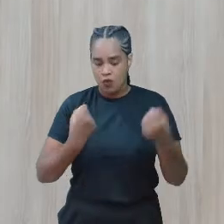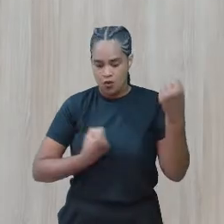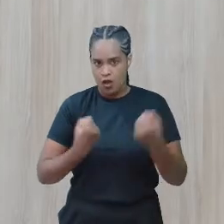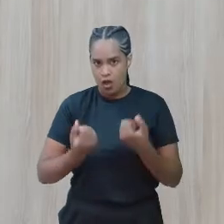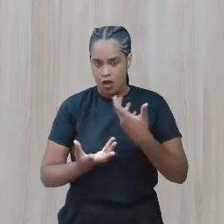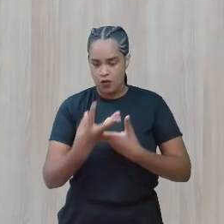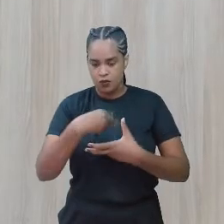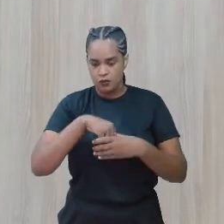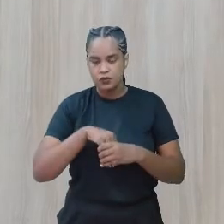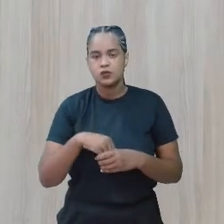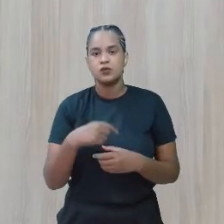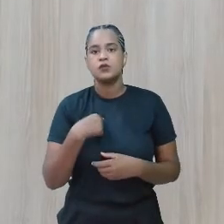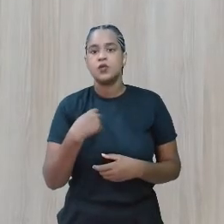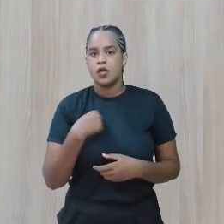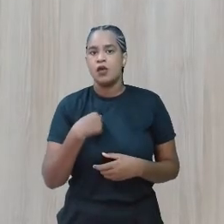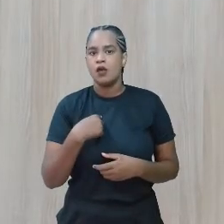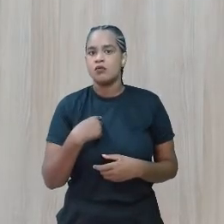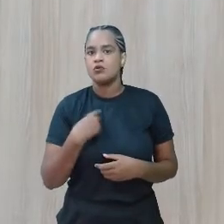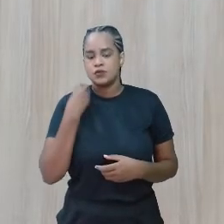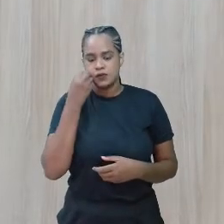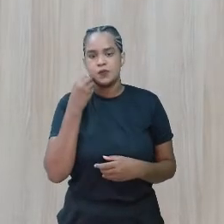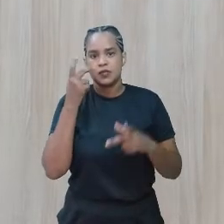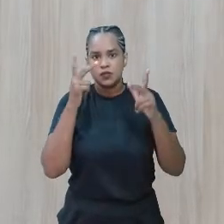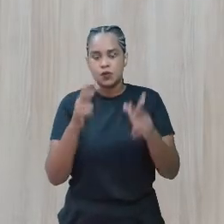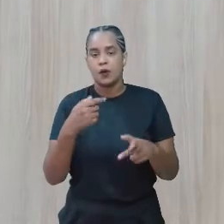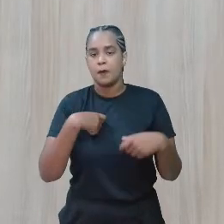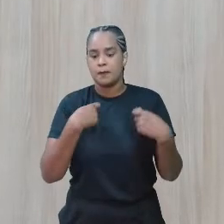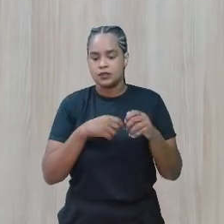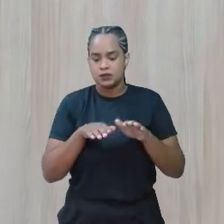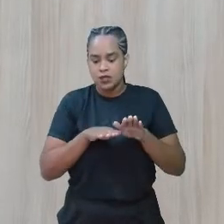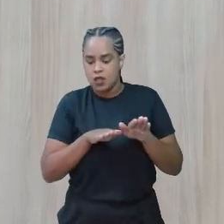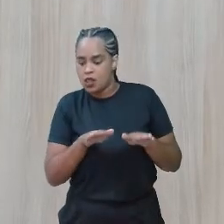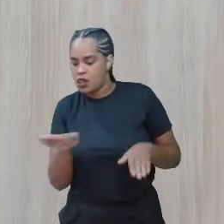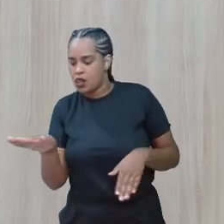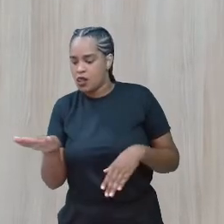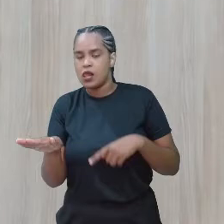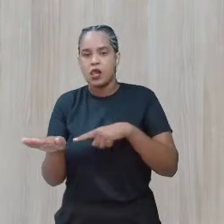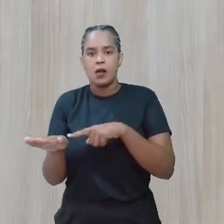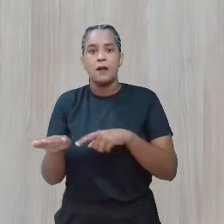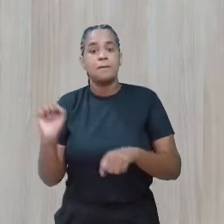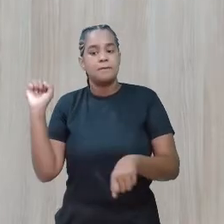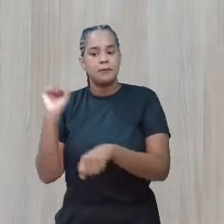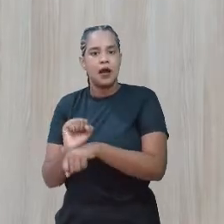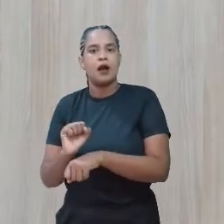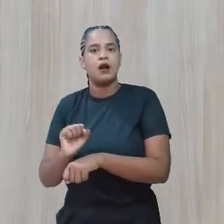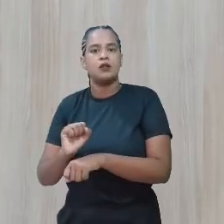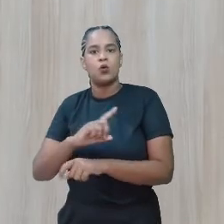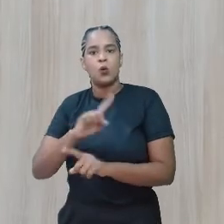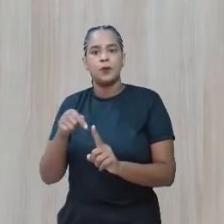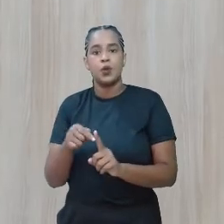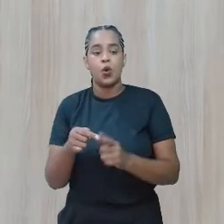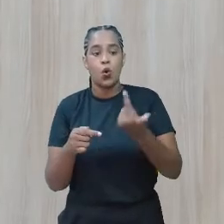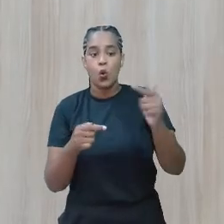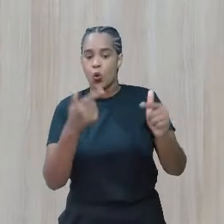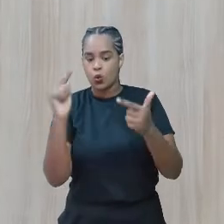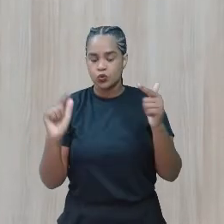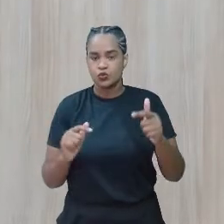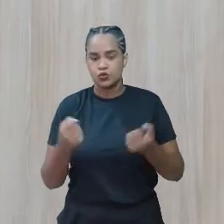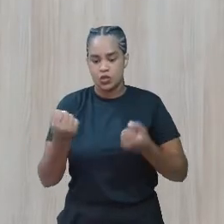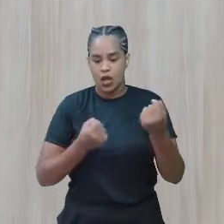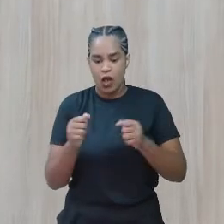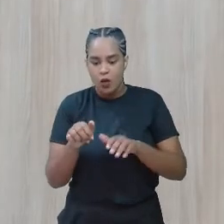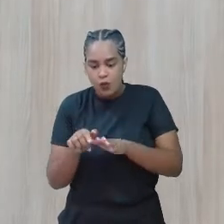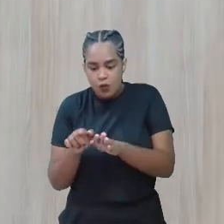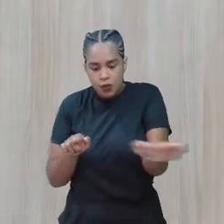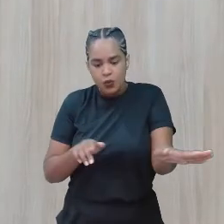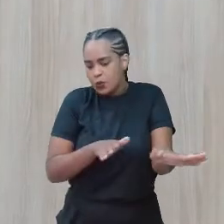Magalhães, eu tive essa sensação, né? Eu tive que sair e aí até tive que parar para que os outros carros que estavam na